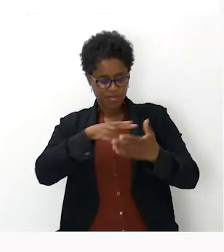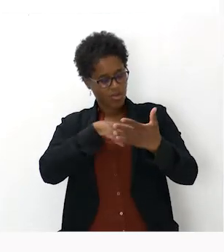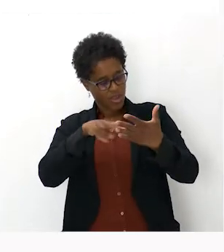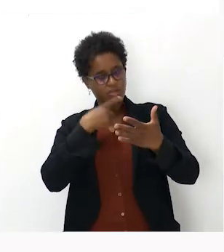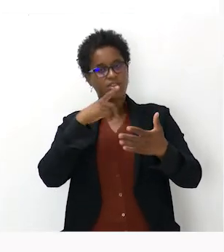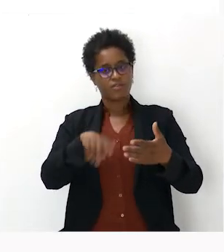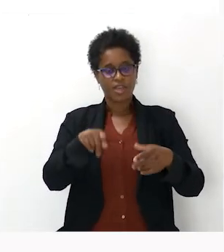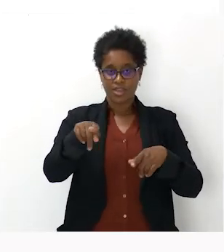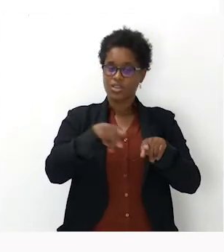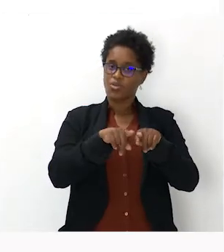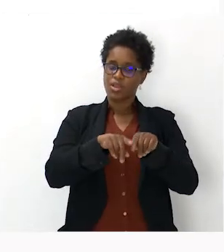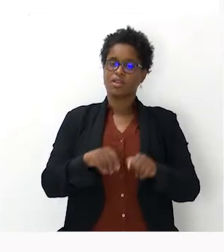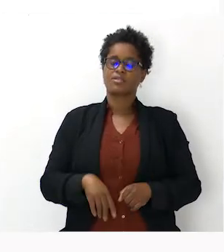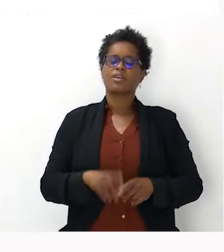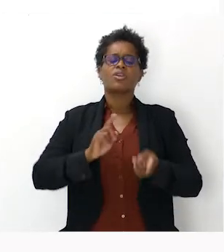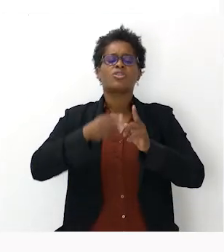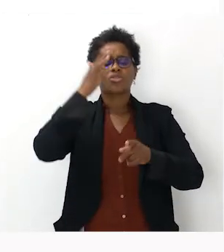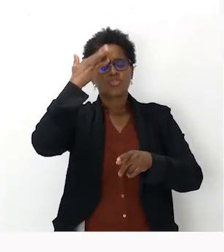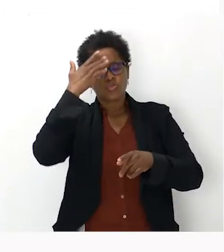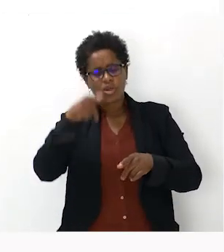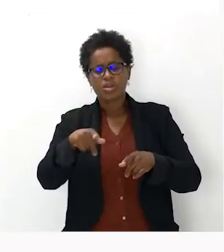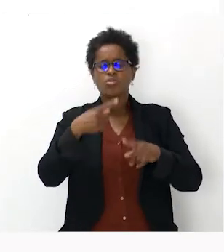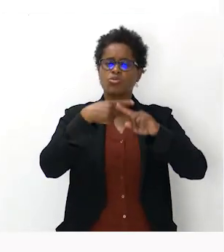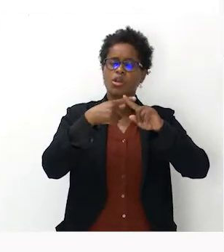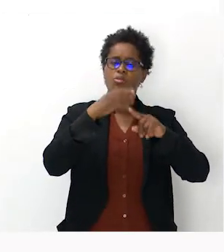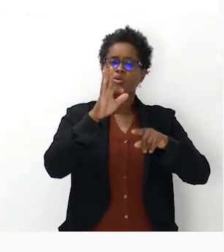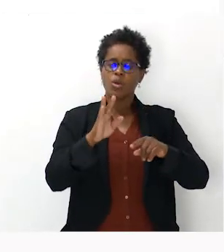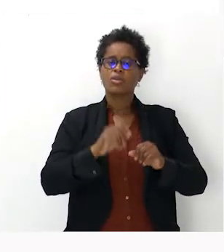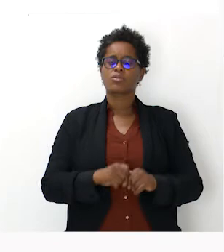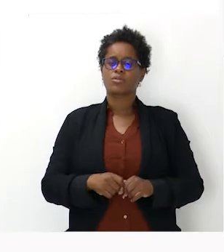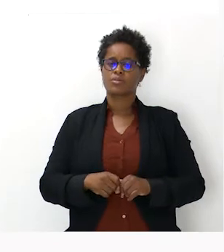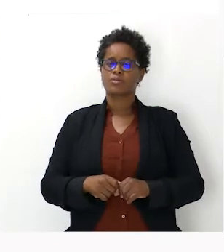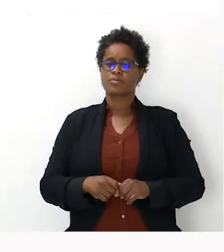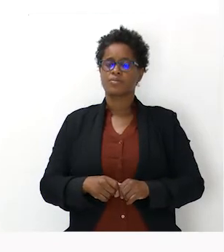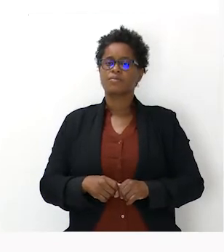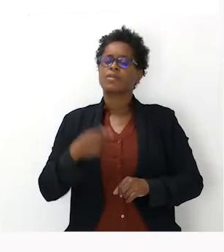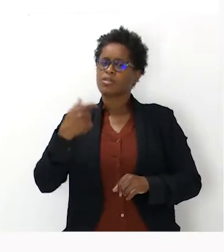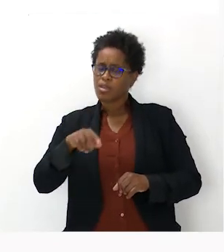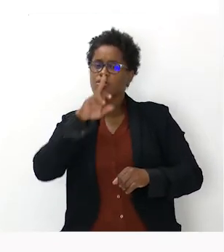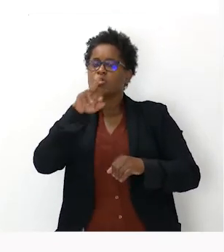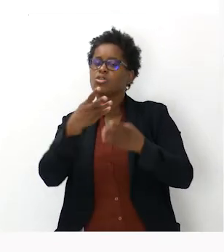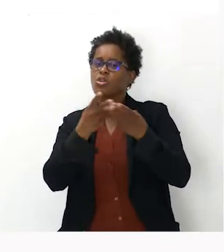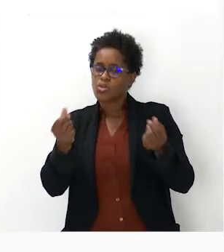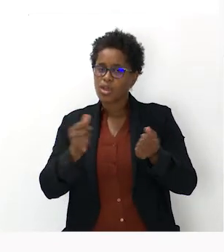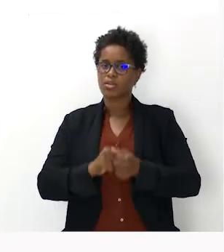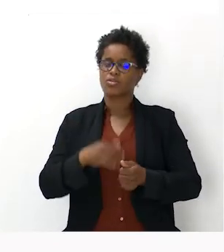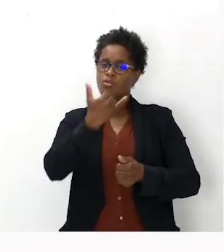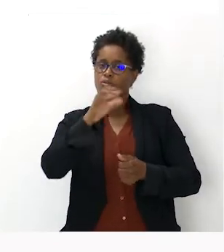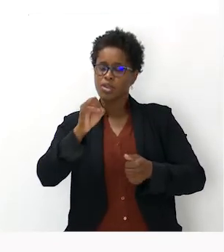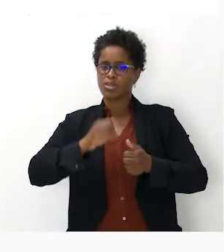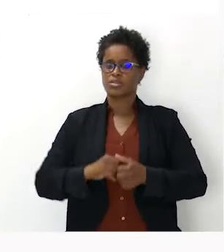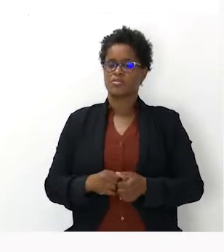novamente essa igualdade. Que número multiplicado por 4 tem resultado